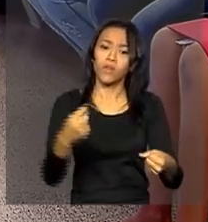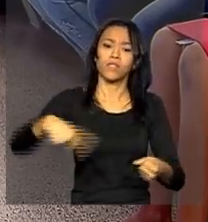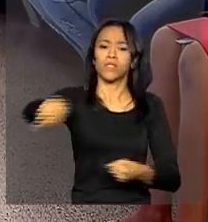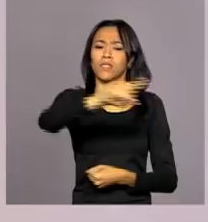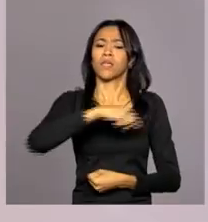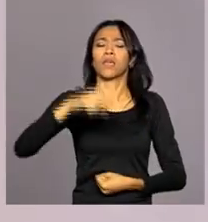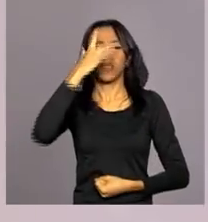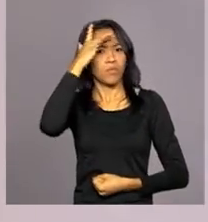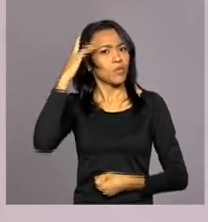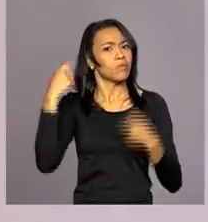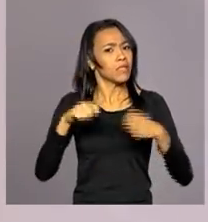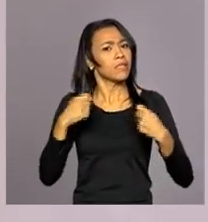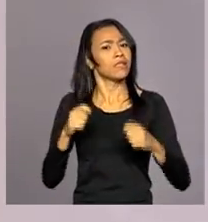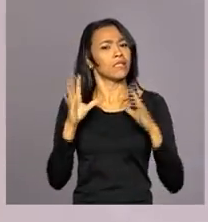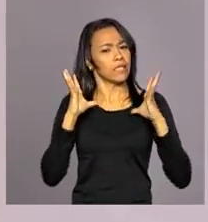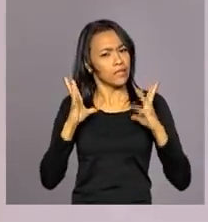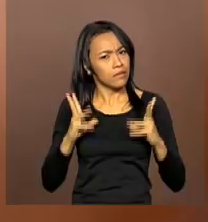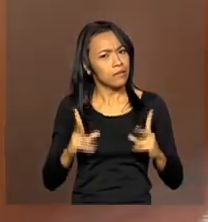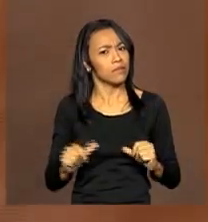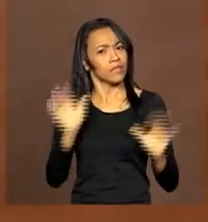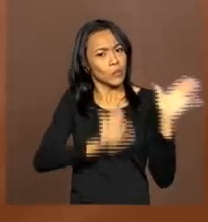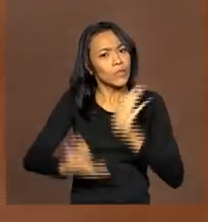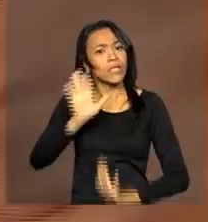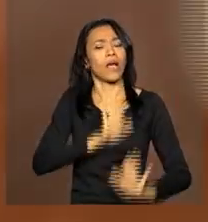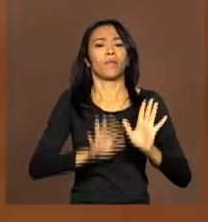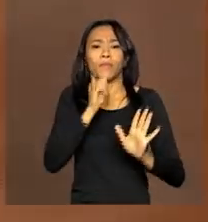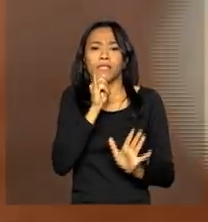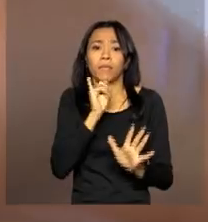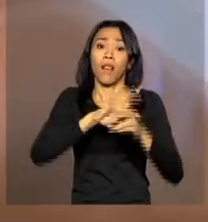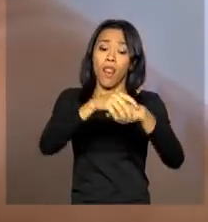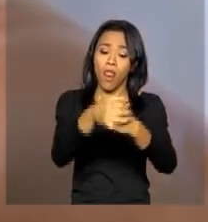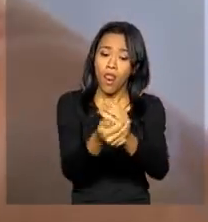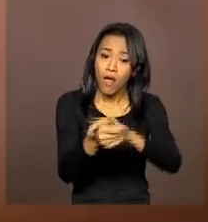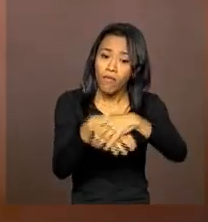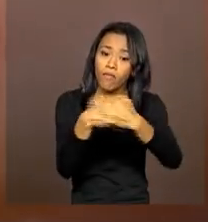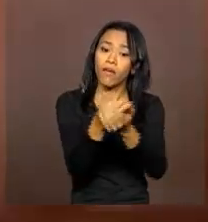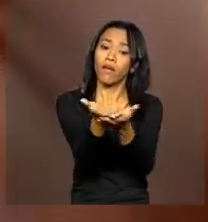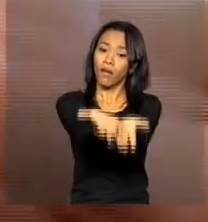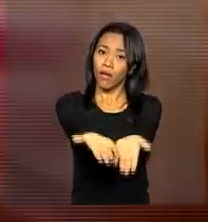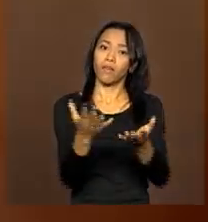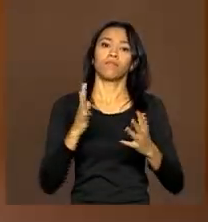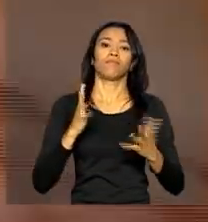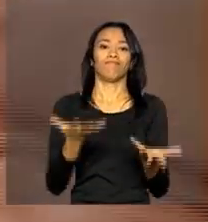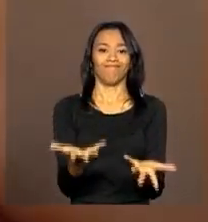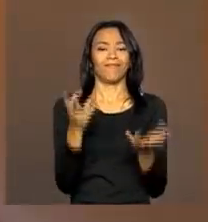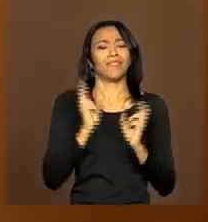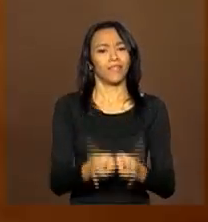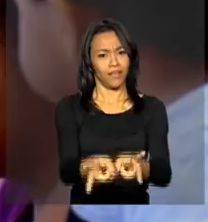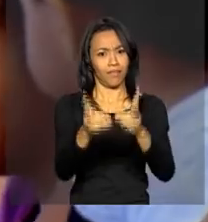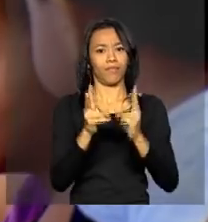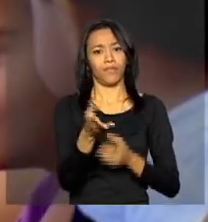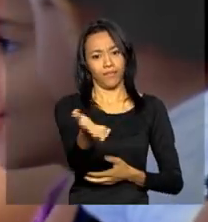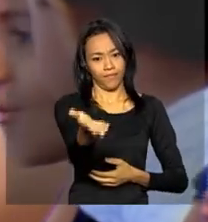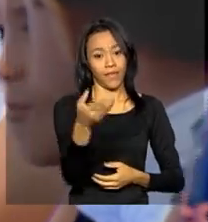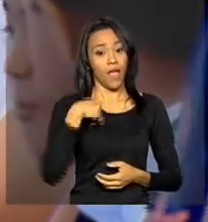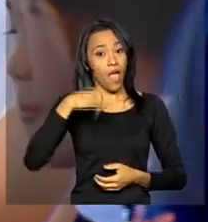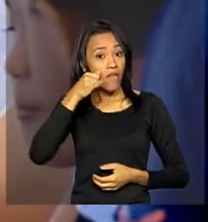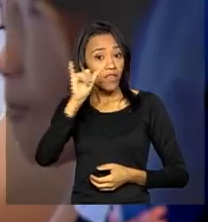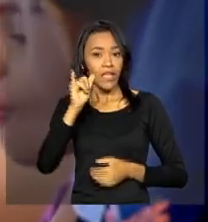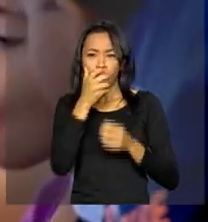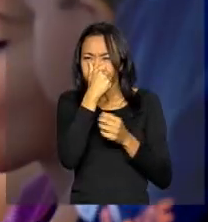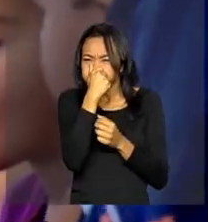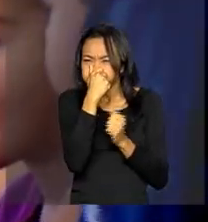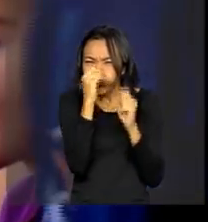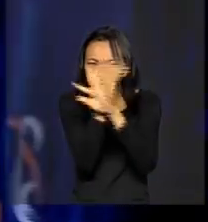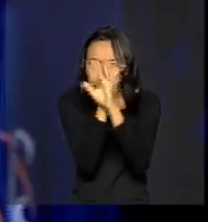deve adotar medidas simples de prevenção, como lavar e higienizar as mãos com frequência, evitar